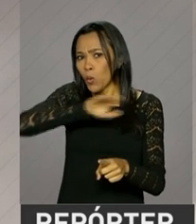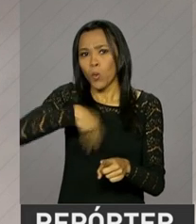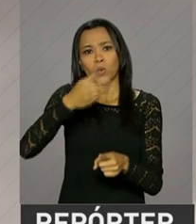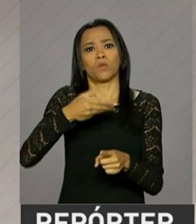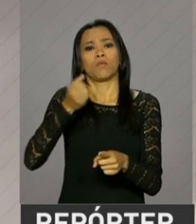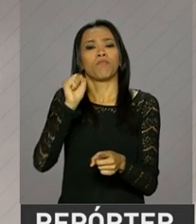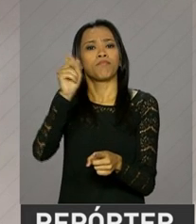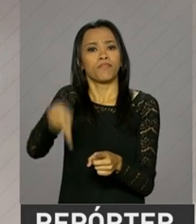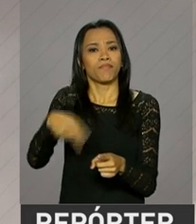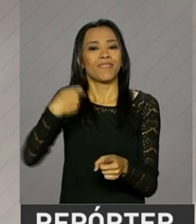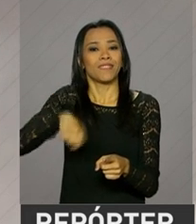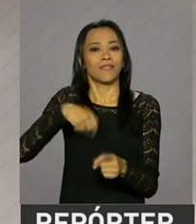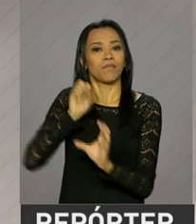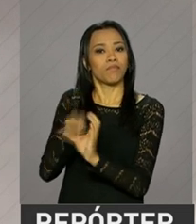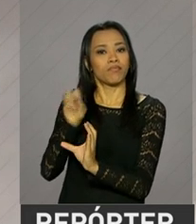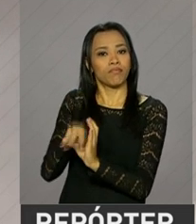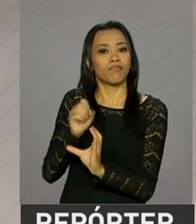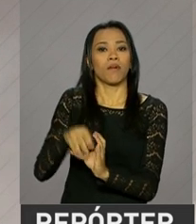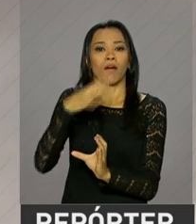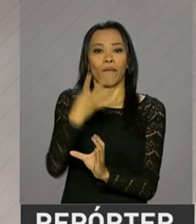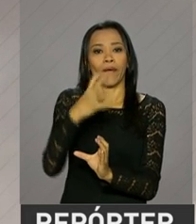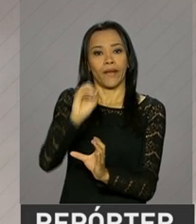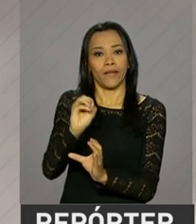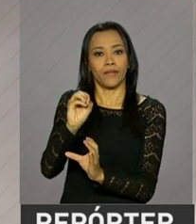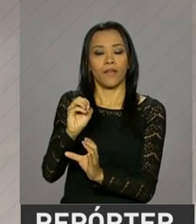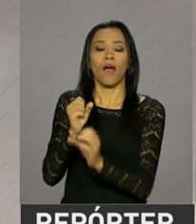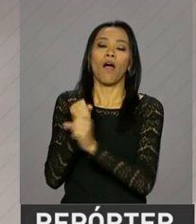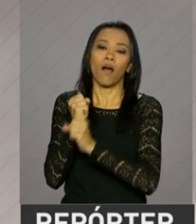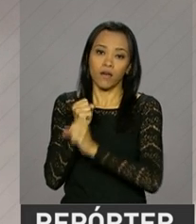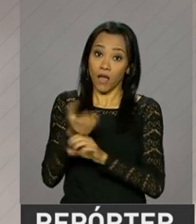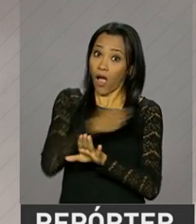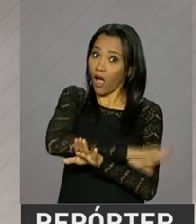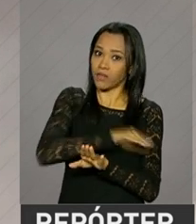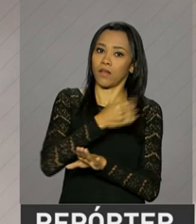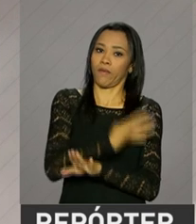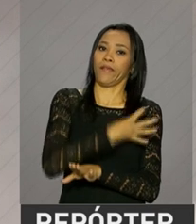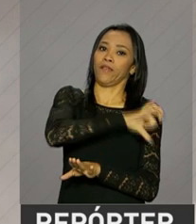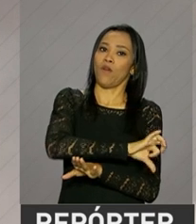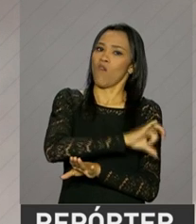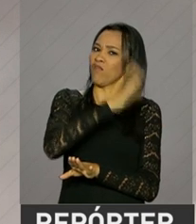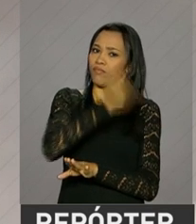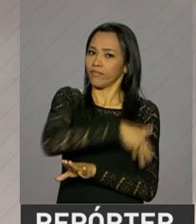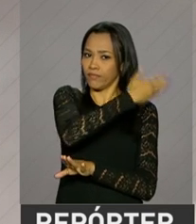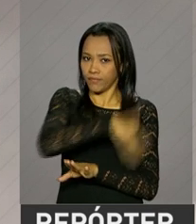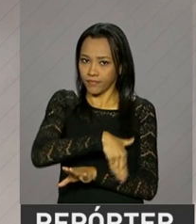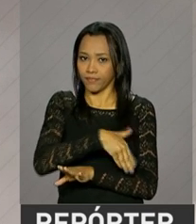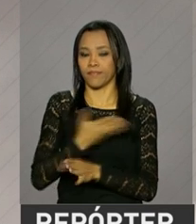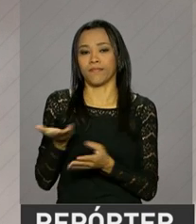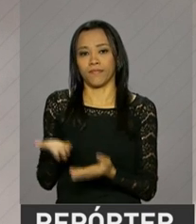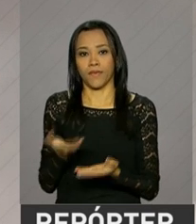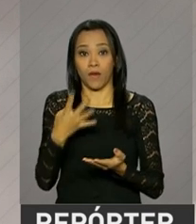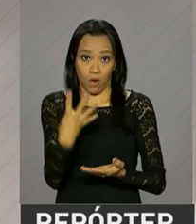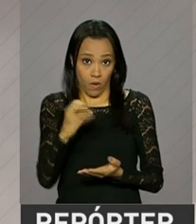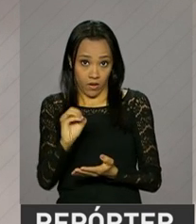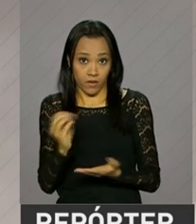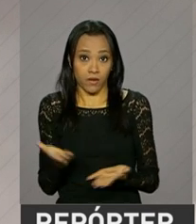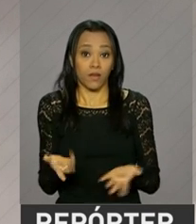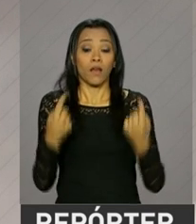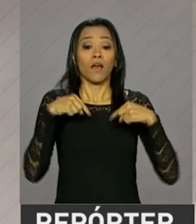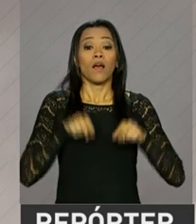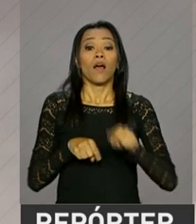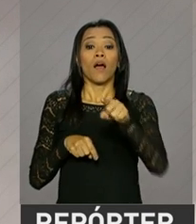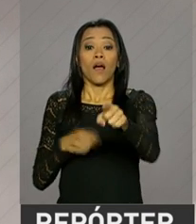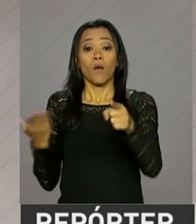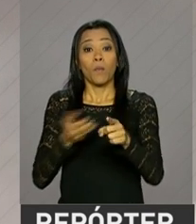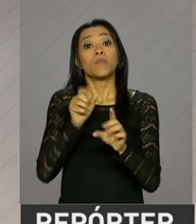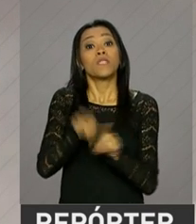pessoa vai ter de contribuir por 40 anos e não 49 anos, como estava previsto na proposta original. O benefício de